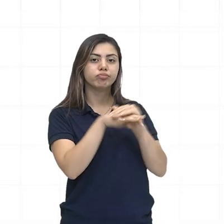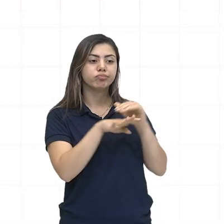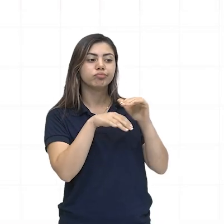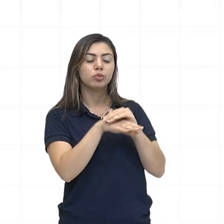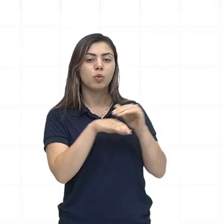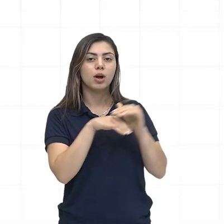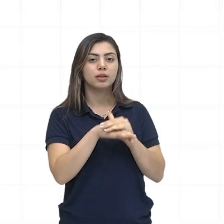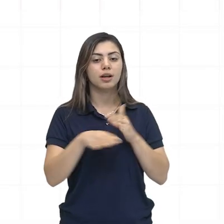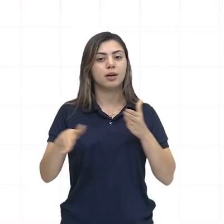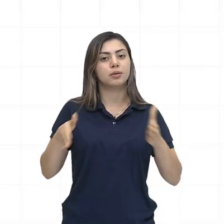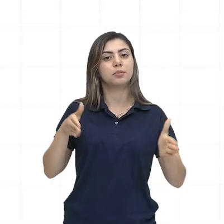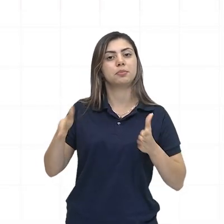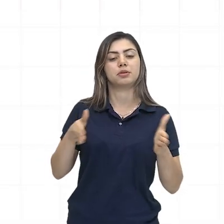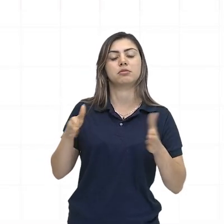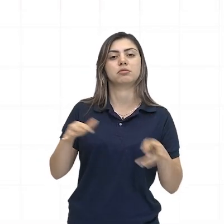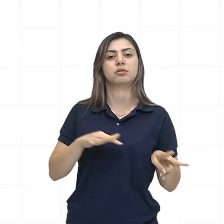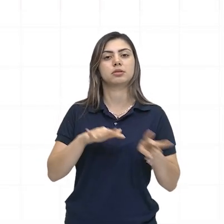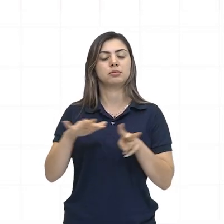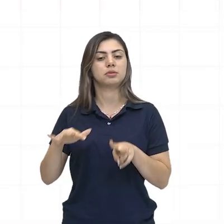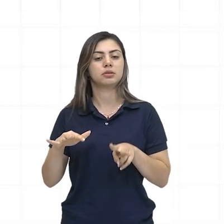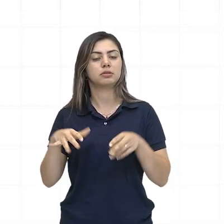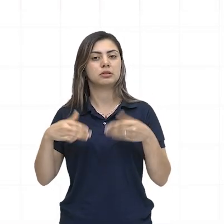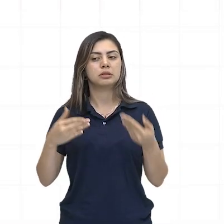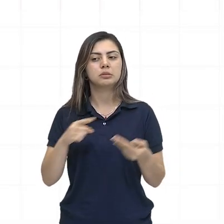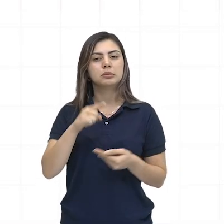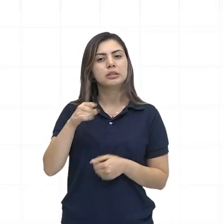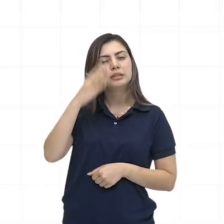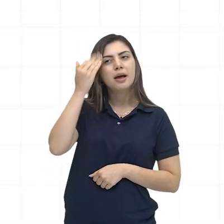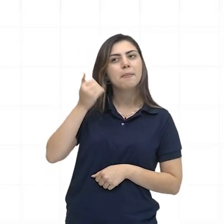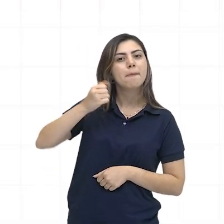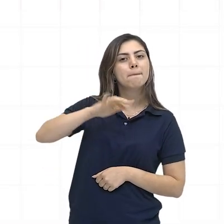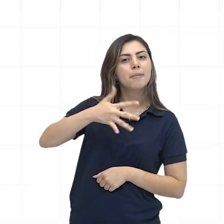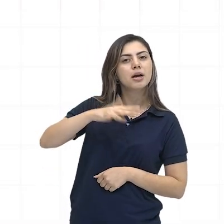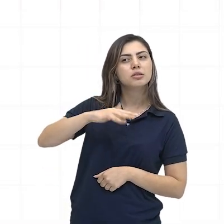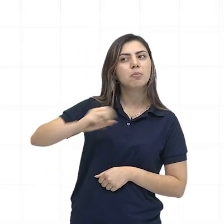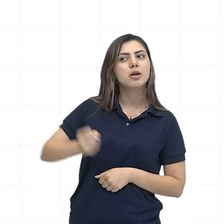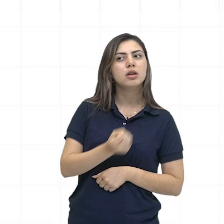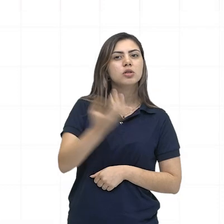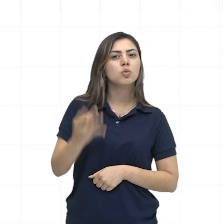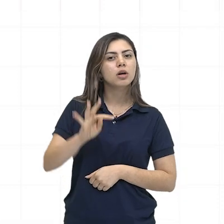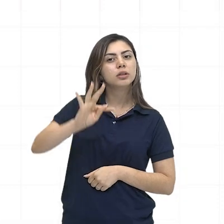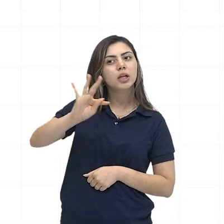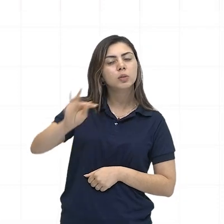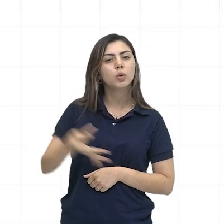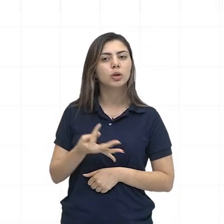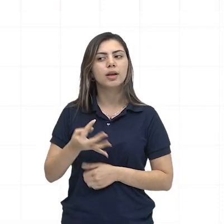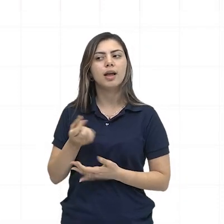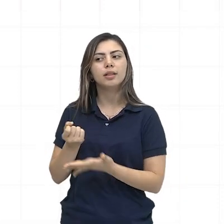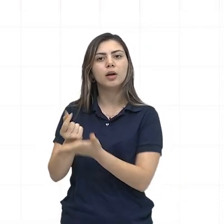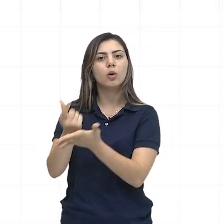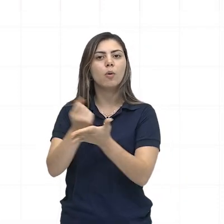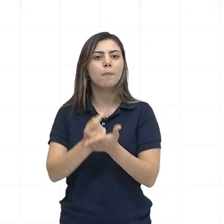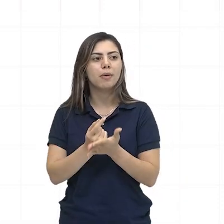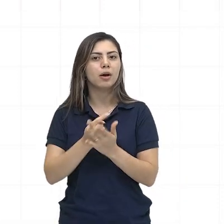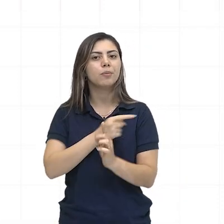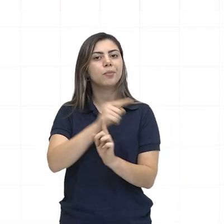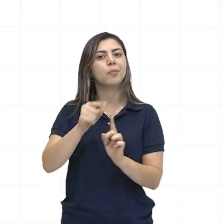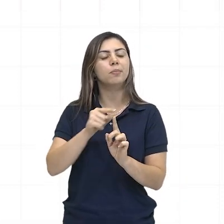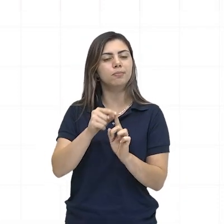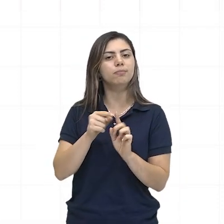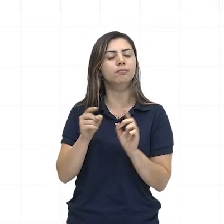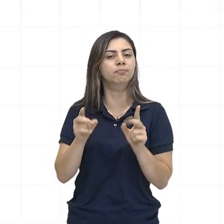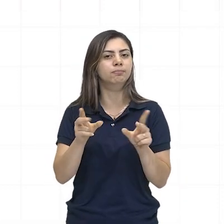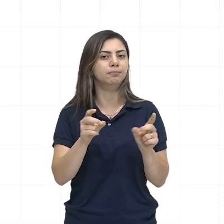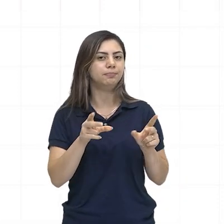essa época. Então ele já tem ideia da quantidade de toneladas em função do movimento, né, que ele